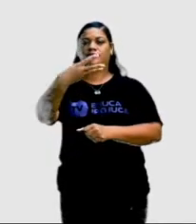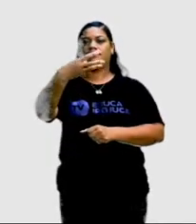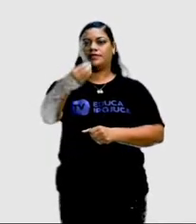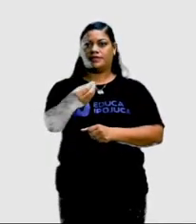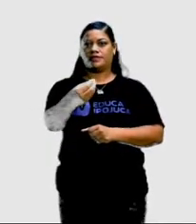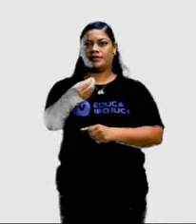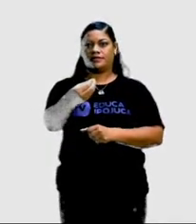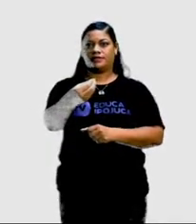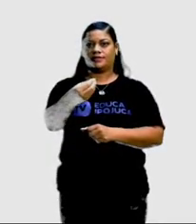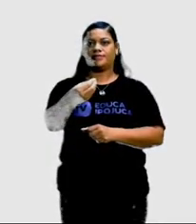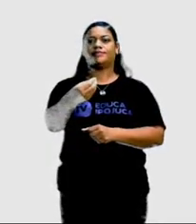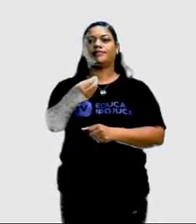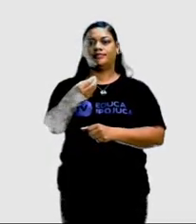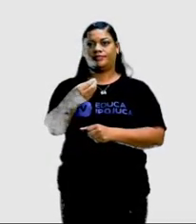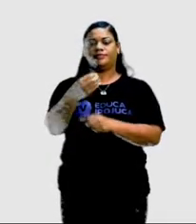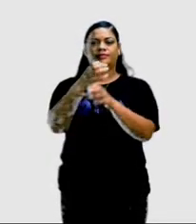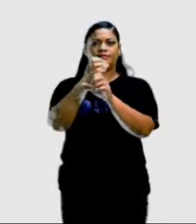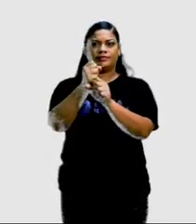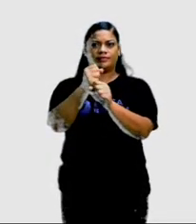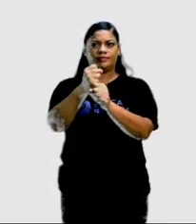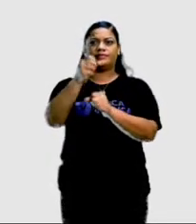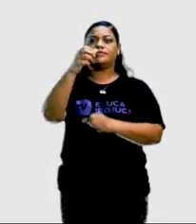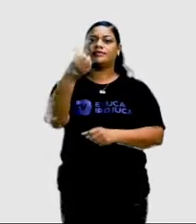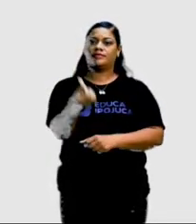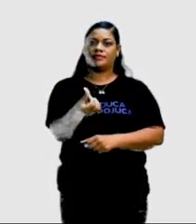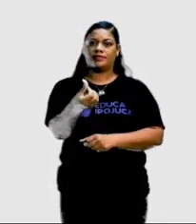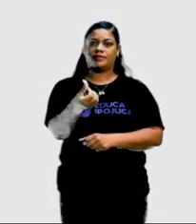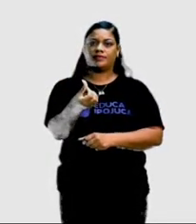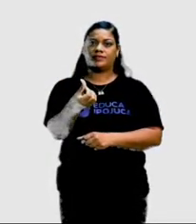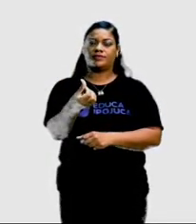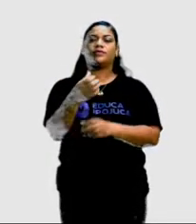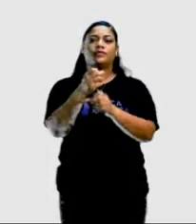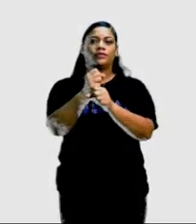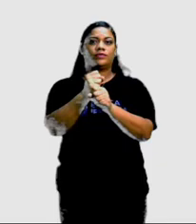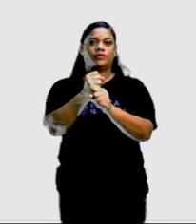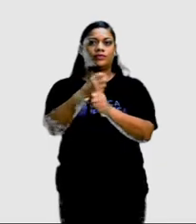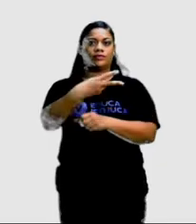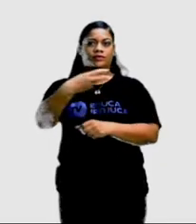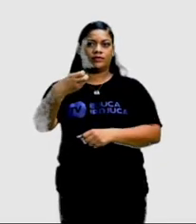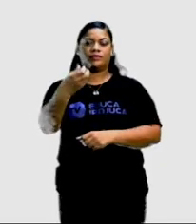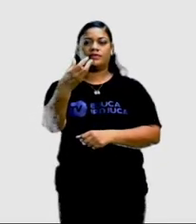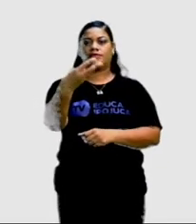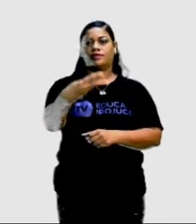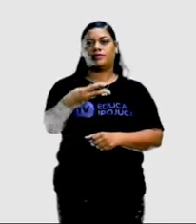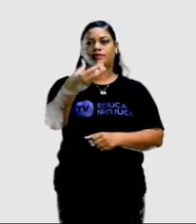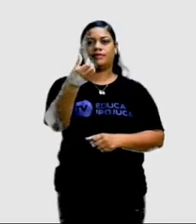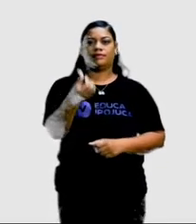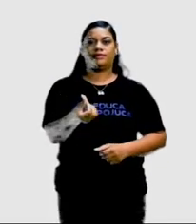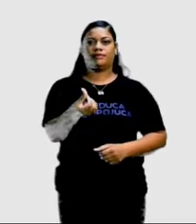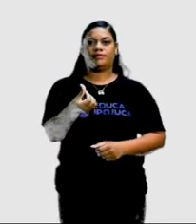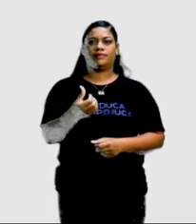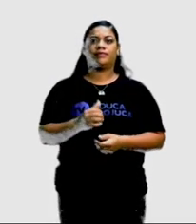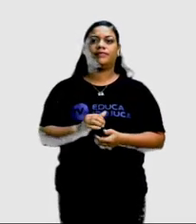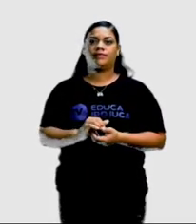temos o número 30. E 30 com mais 6 unidades, teremos 36.